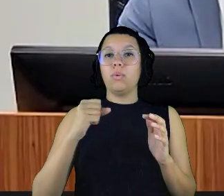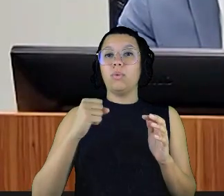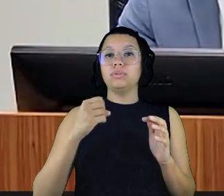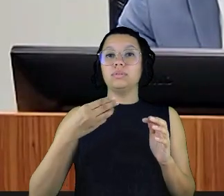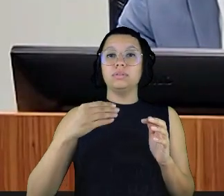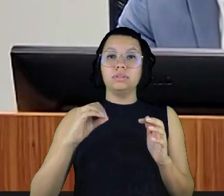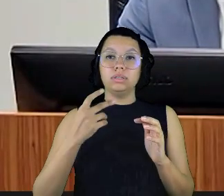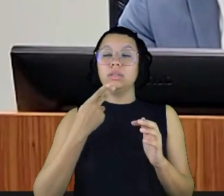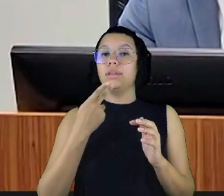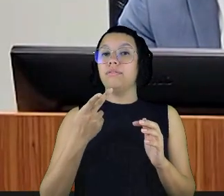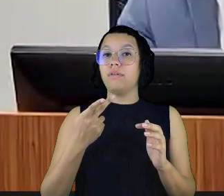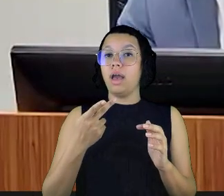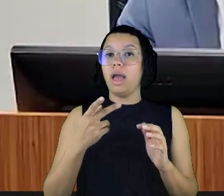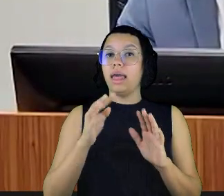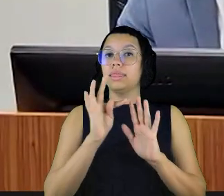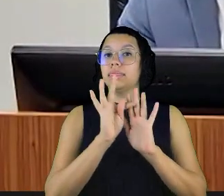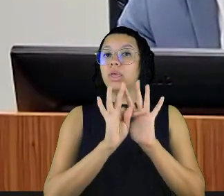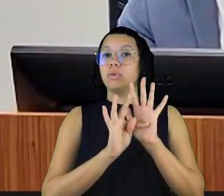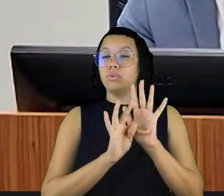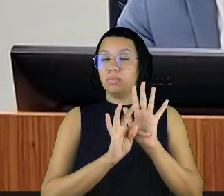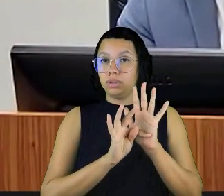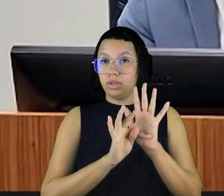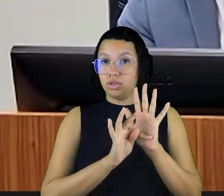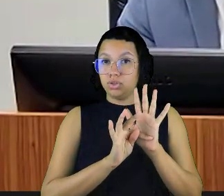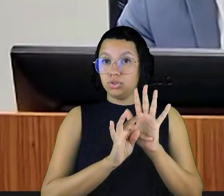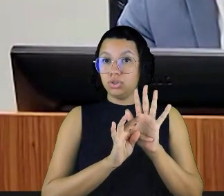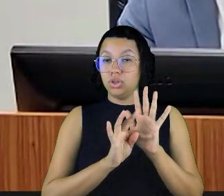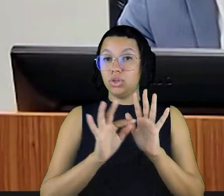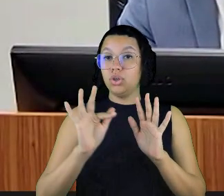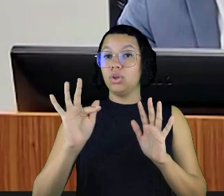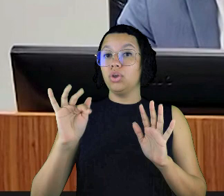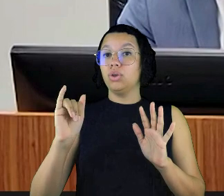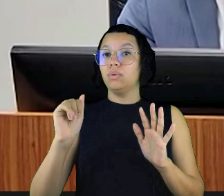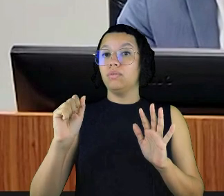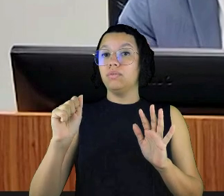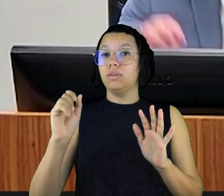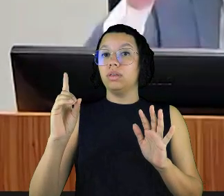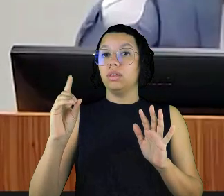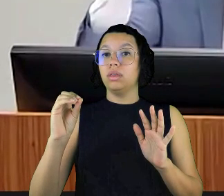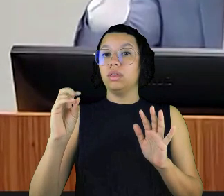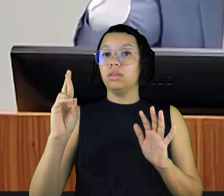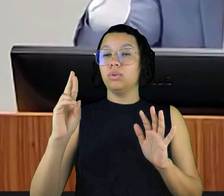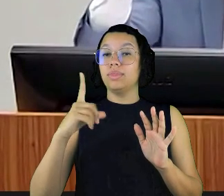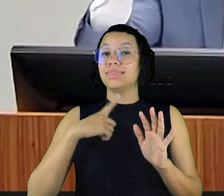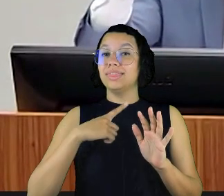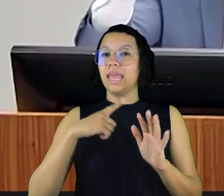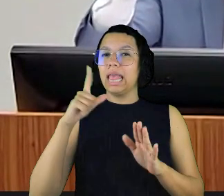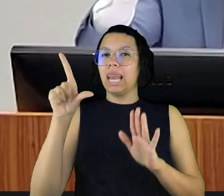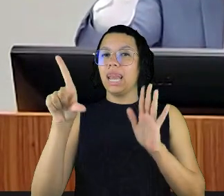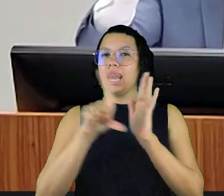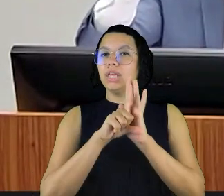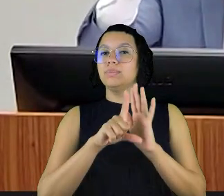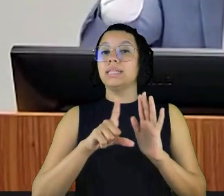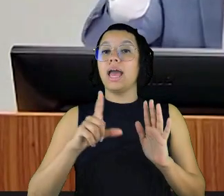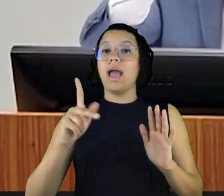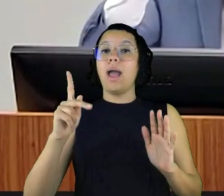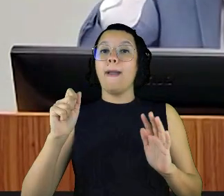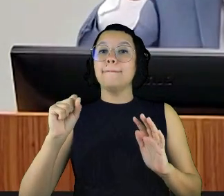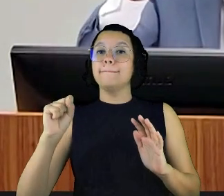o fiador tem legitimidade passiva. O dispositivo está desatualizado